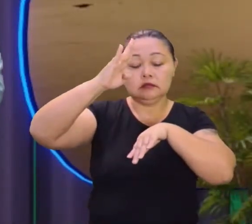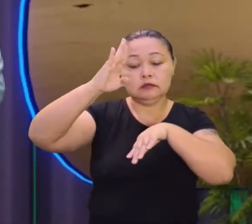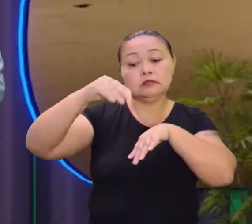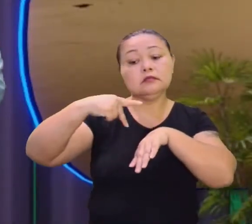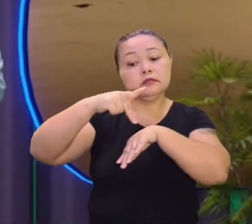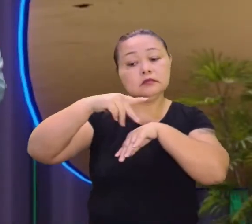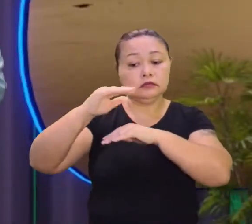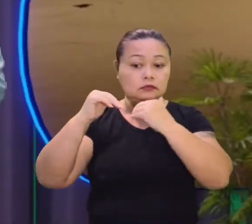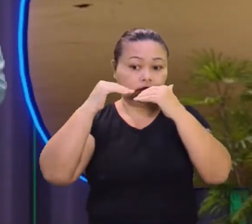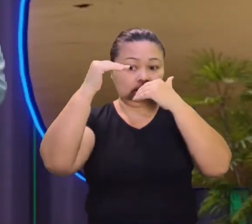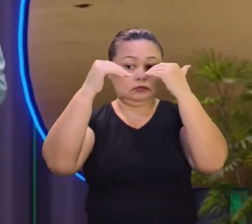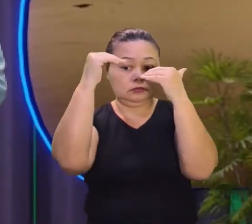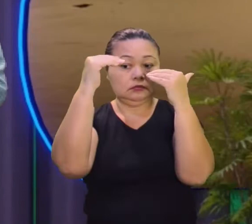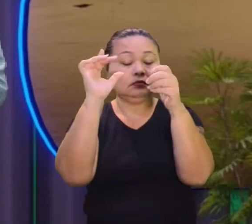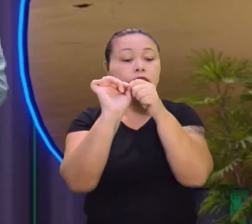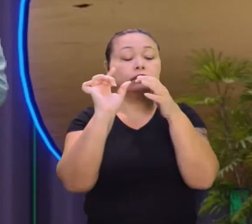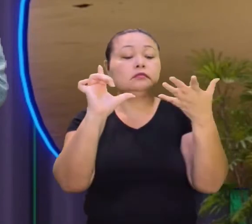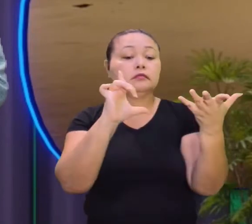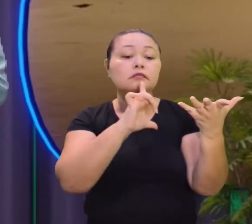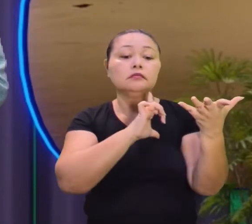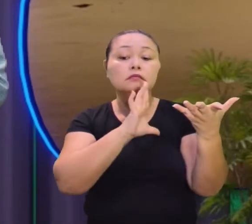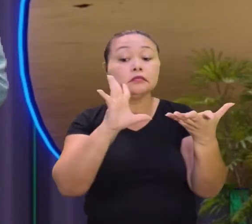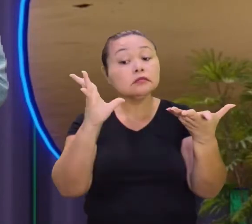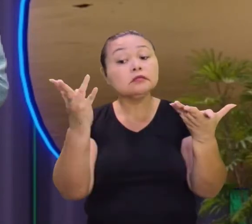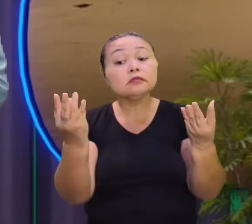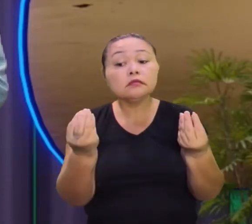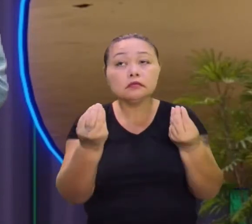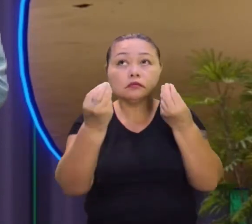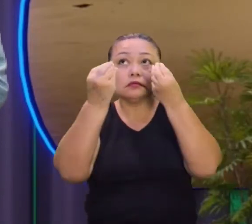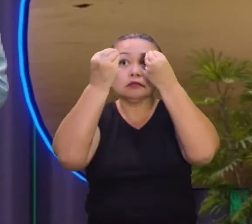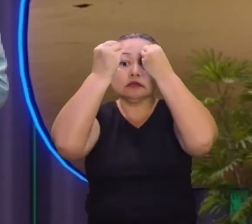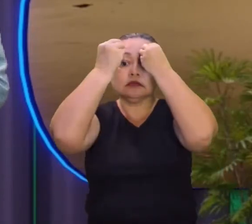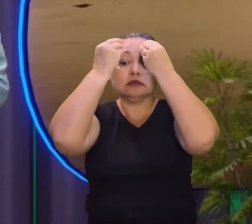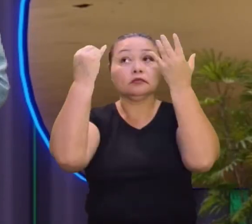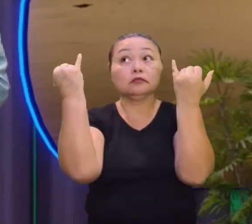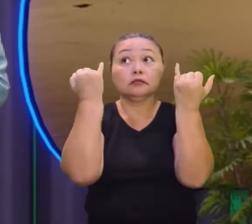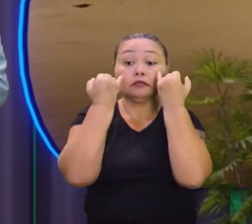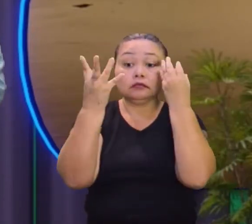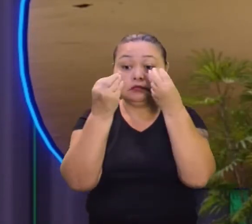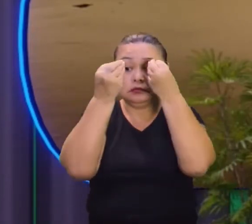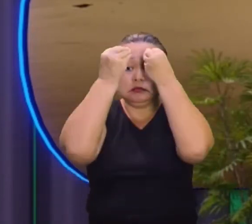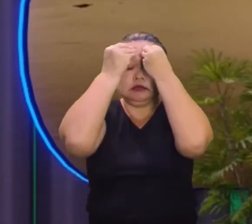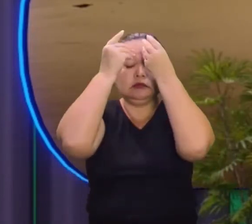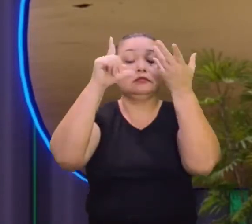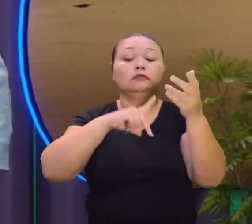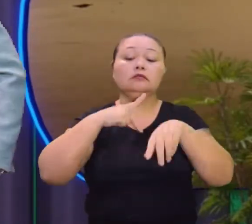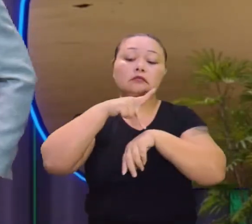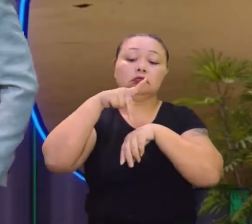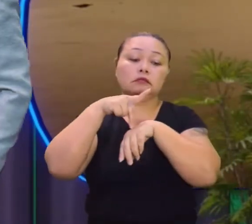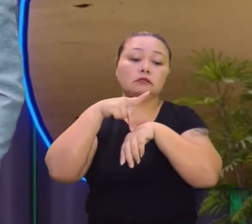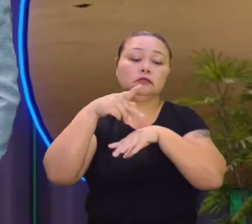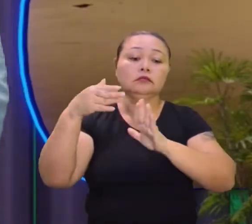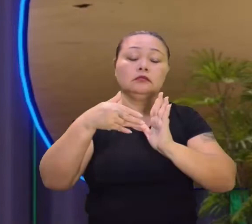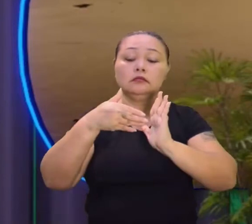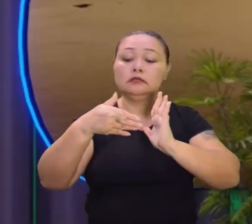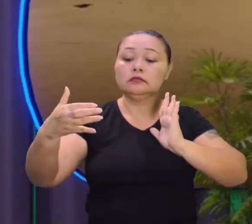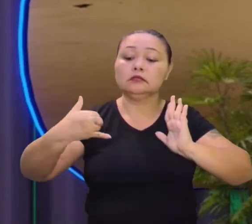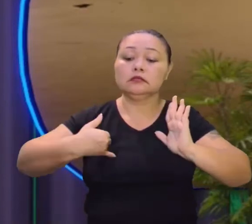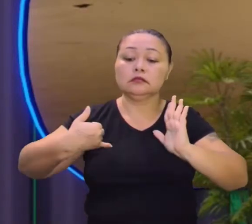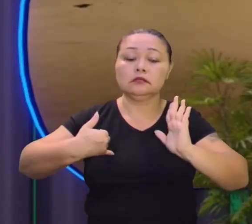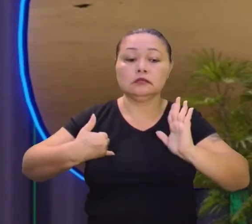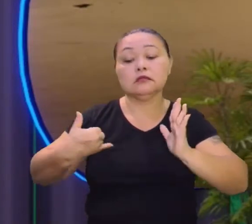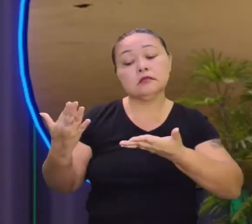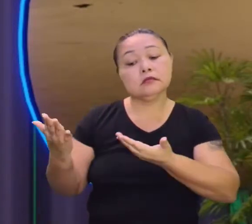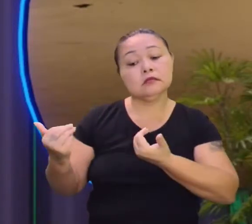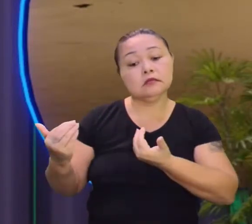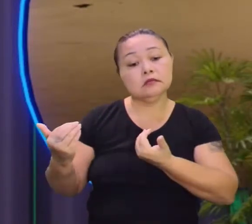principalmente os países desenvolvidos. Então, você tem que guardar essa informação. Já tem país desenvolvido que considera a faixa etária